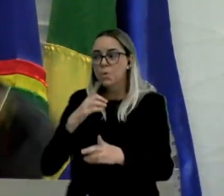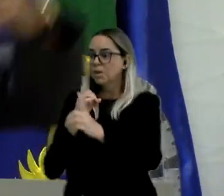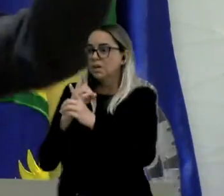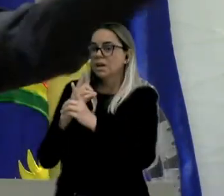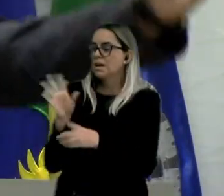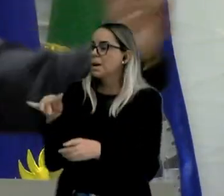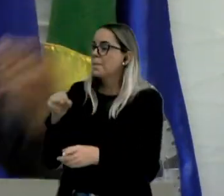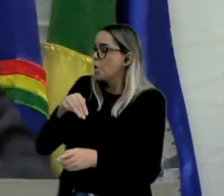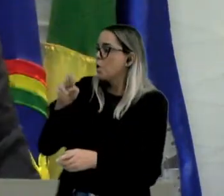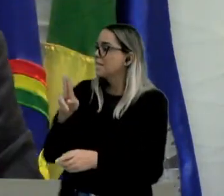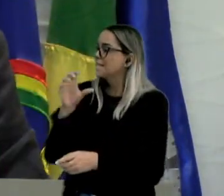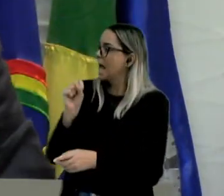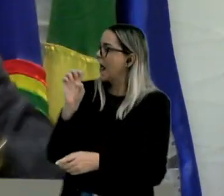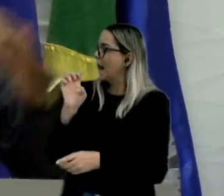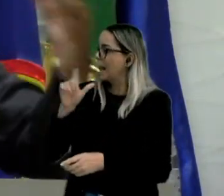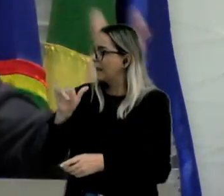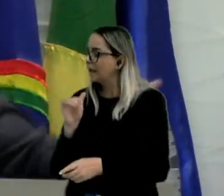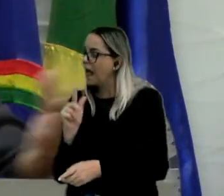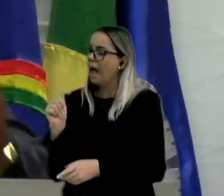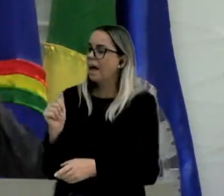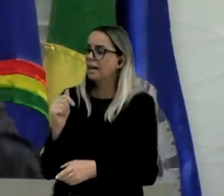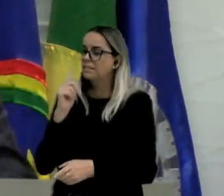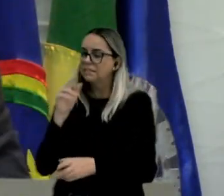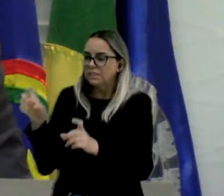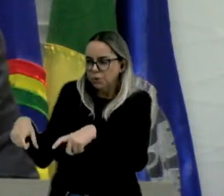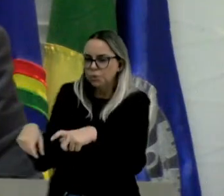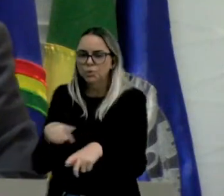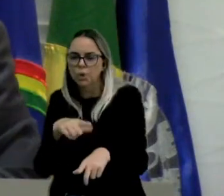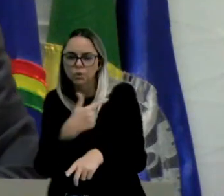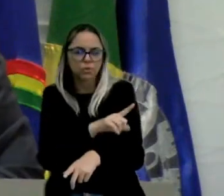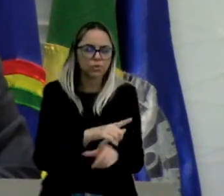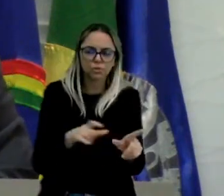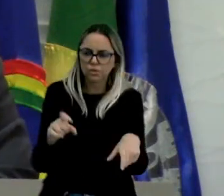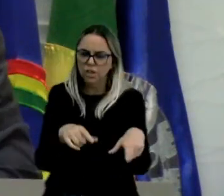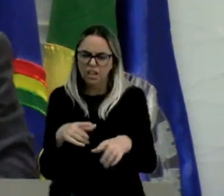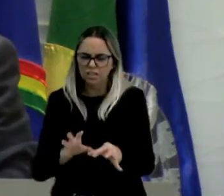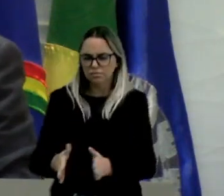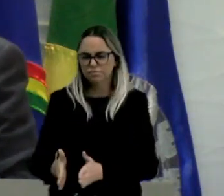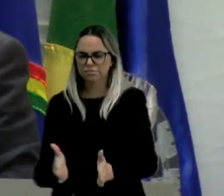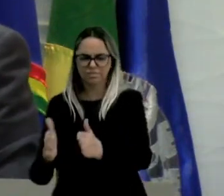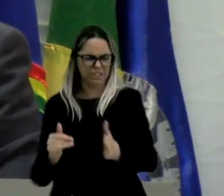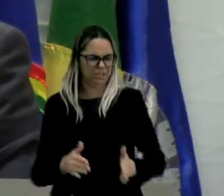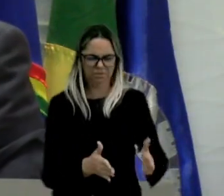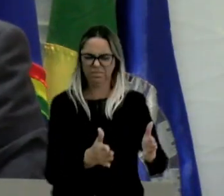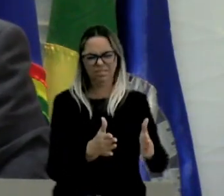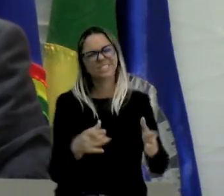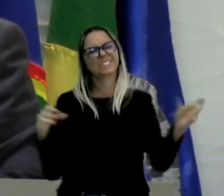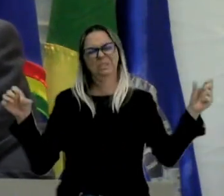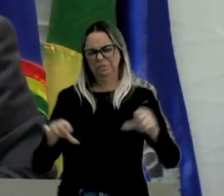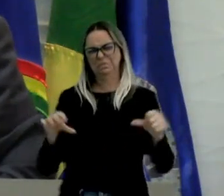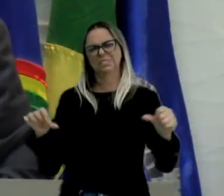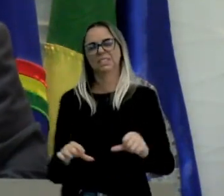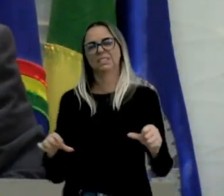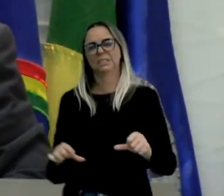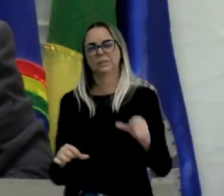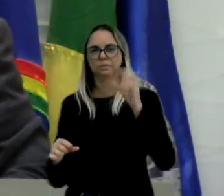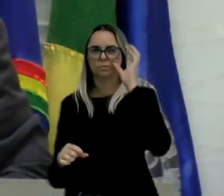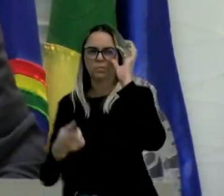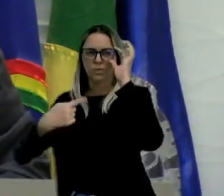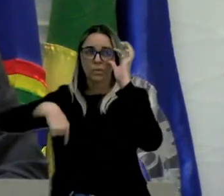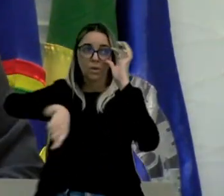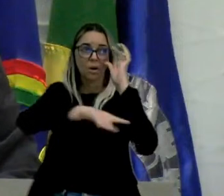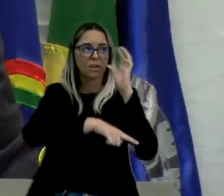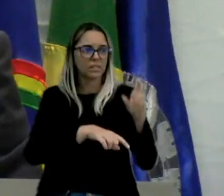melinha para chegar no cantinho a senhora viu como tá Aquela aquele tro de estrada um absurdo um absurdo a gente tá